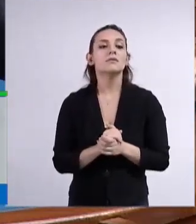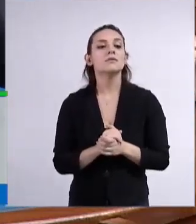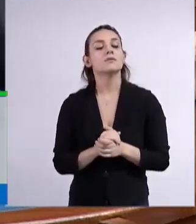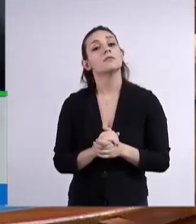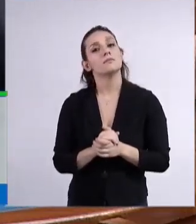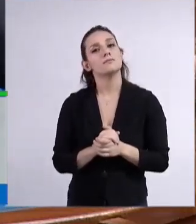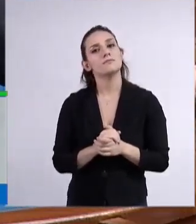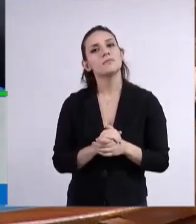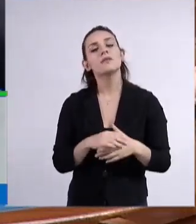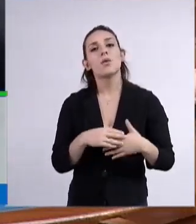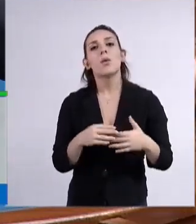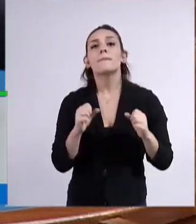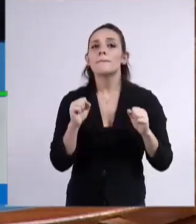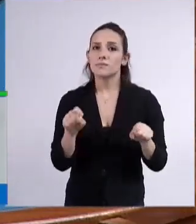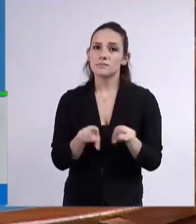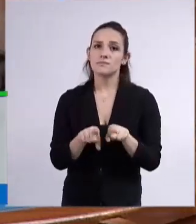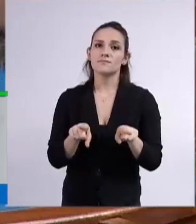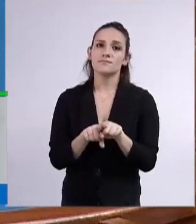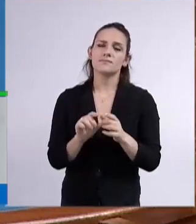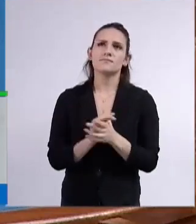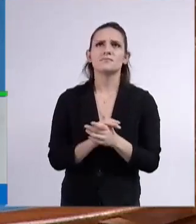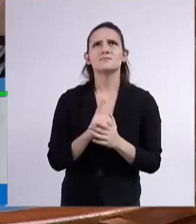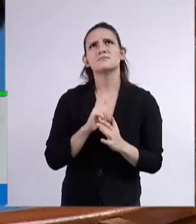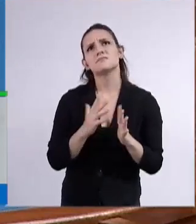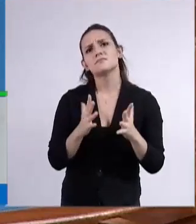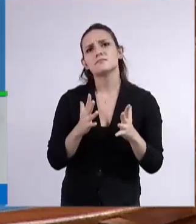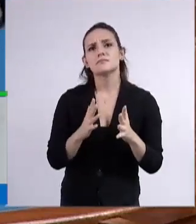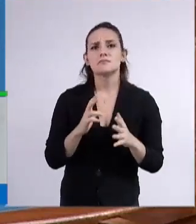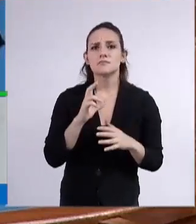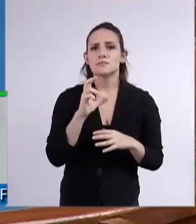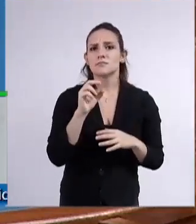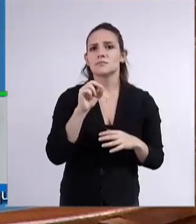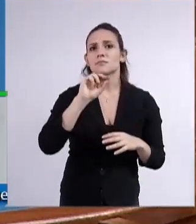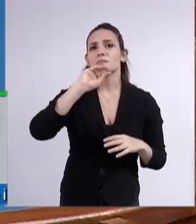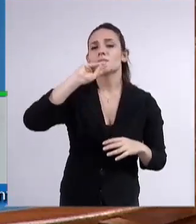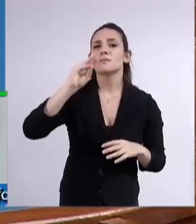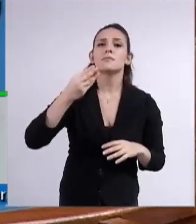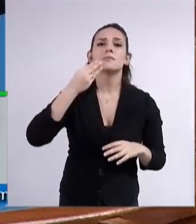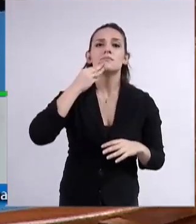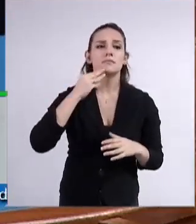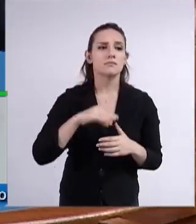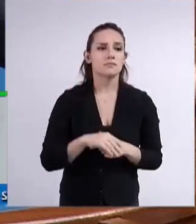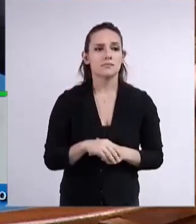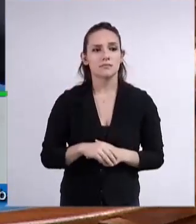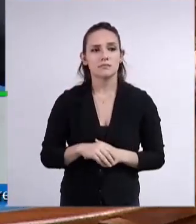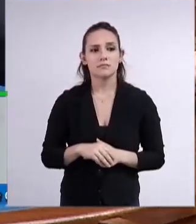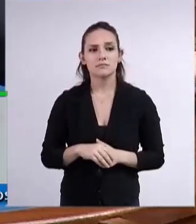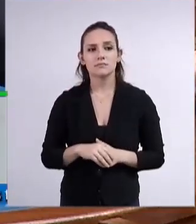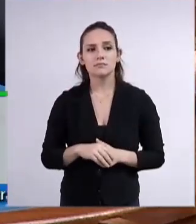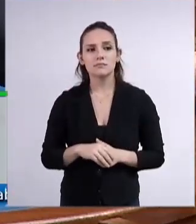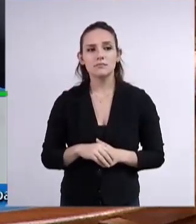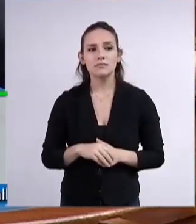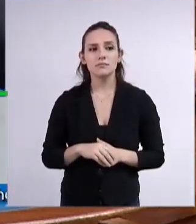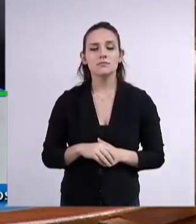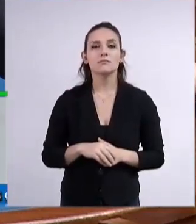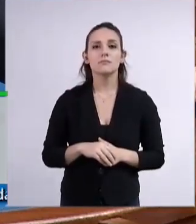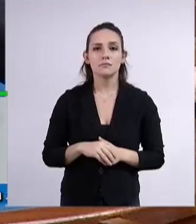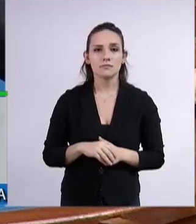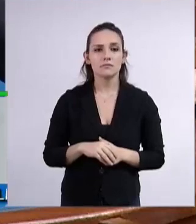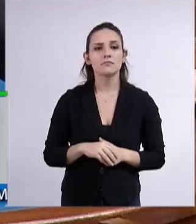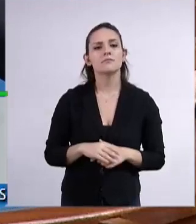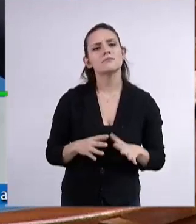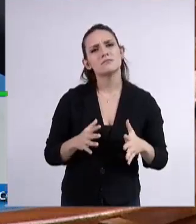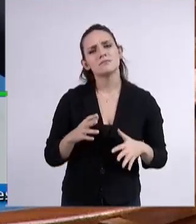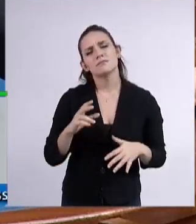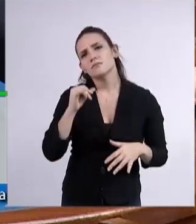benefício, que pode injetar até 50 milhões. É a estimativa da Energisa,